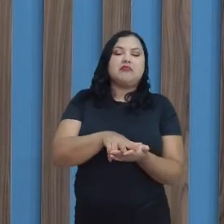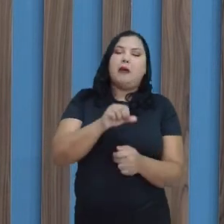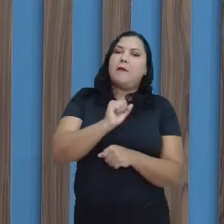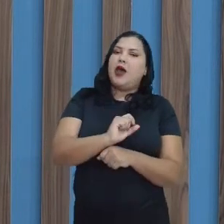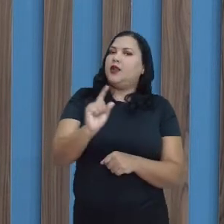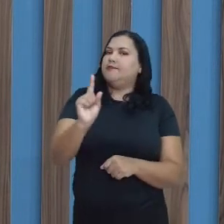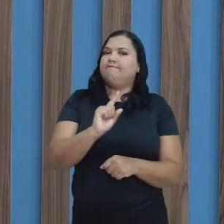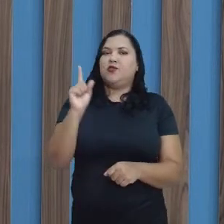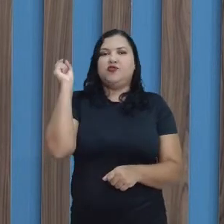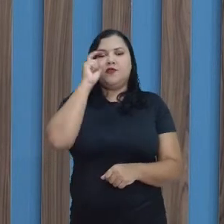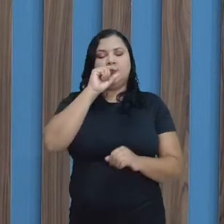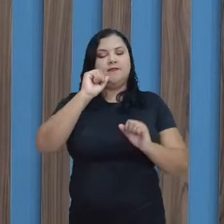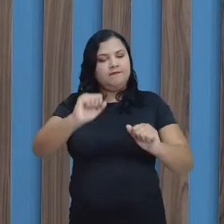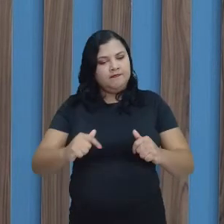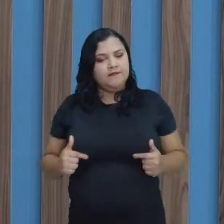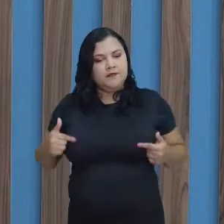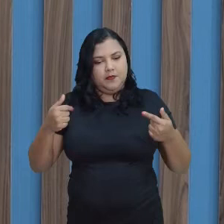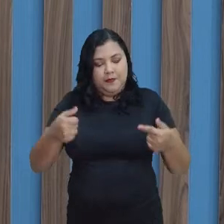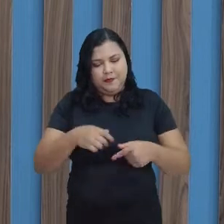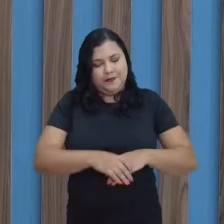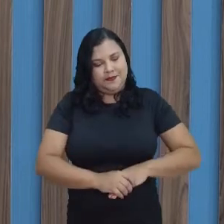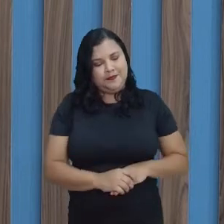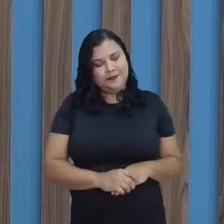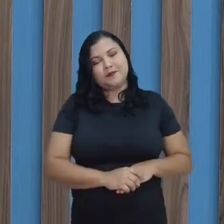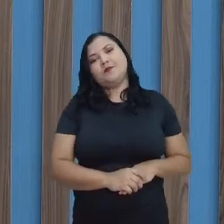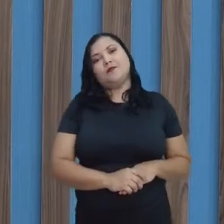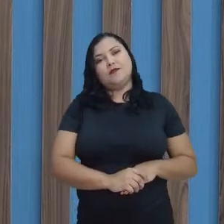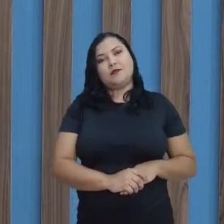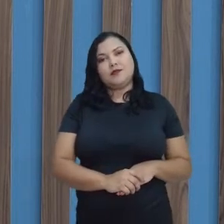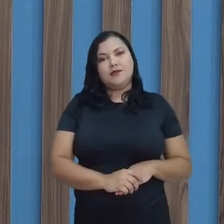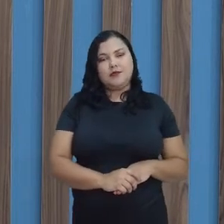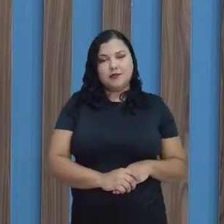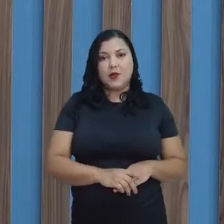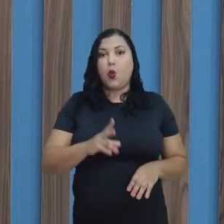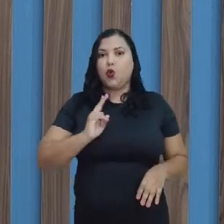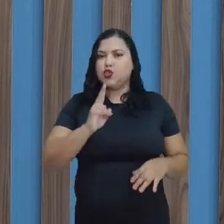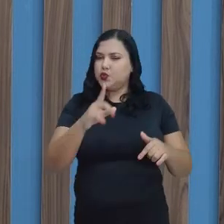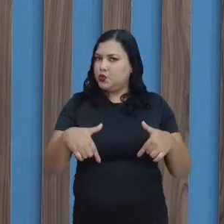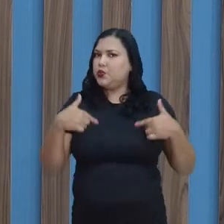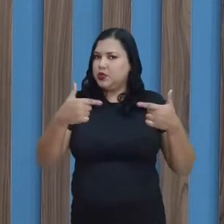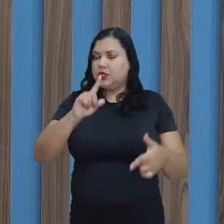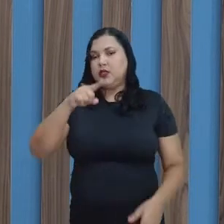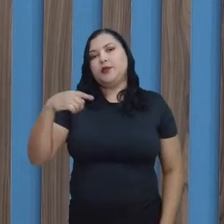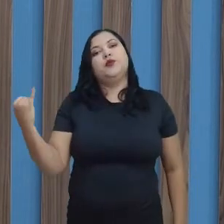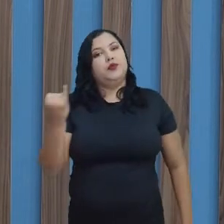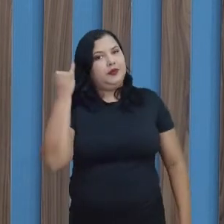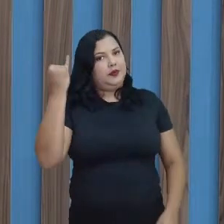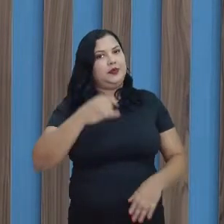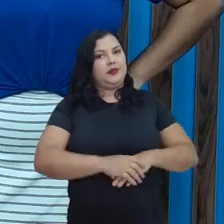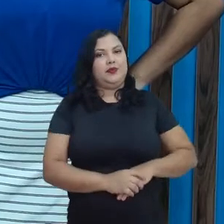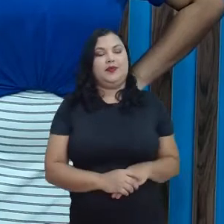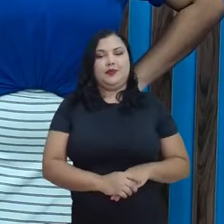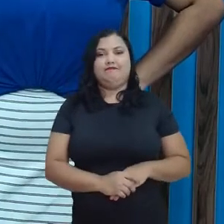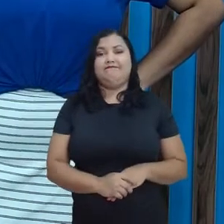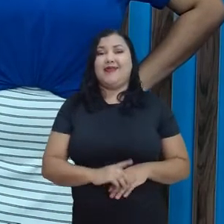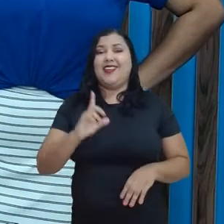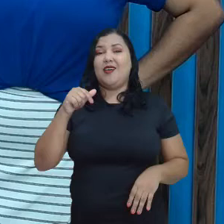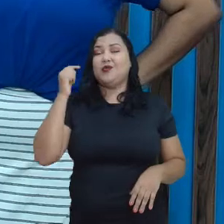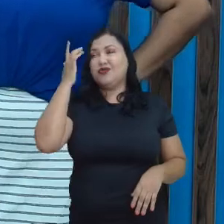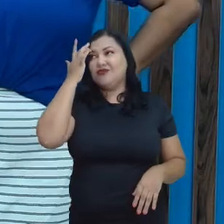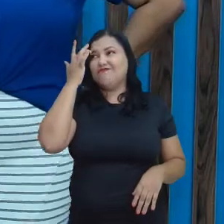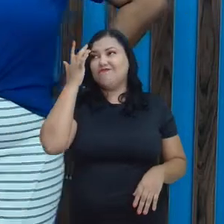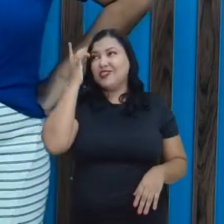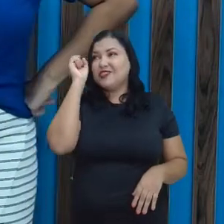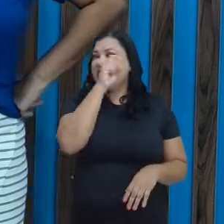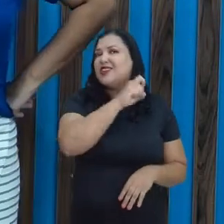tantas dificuldades. Exatamente. Continua ali, ó, lutando. Isso é muito importante. E é muito dolorido, né, a